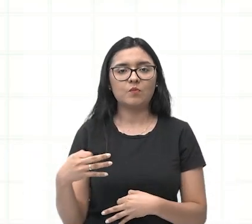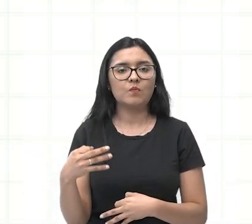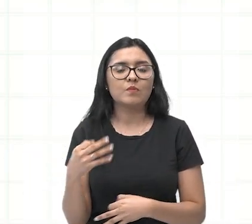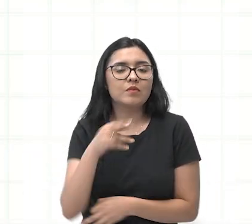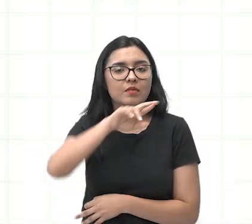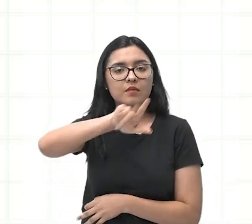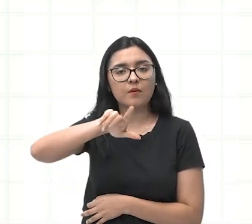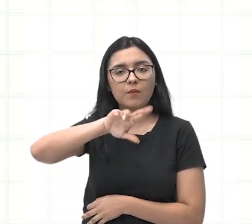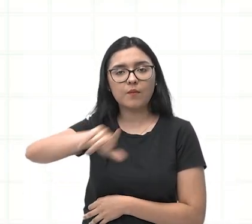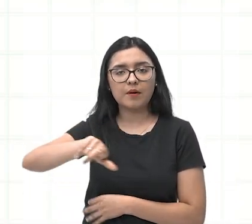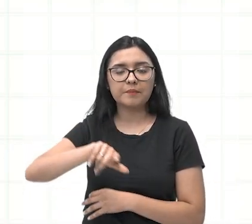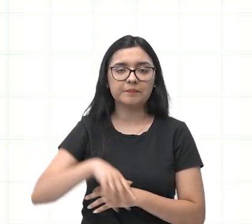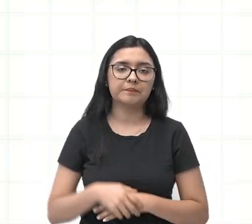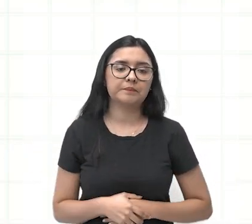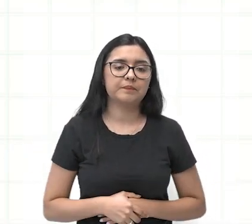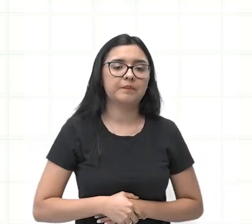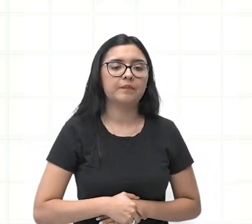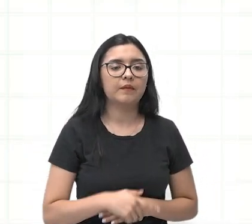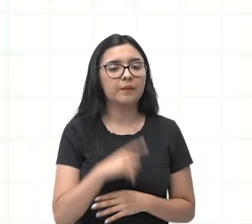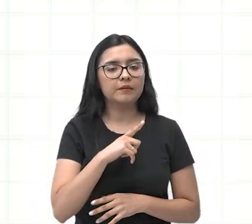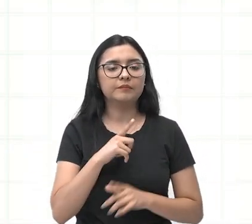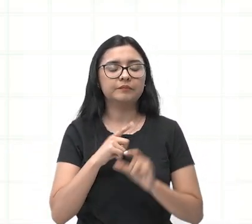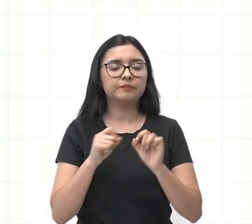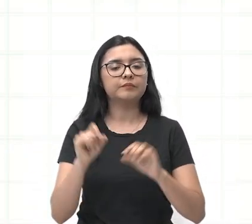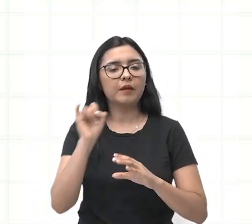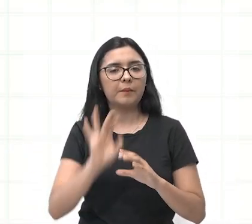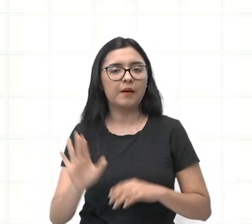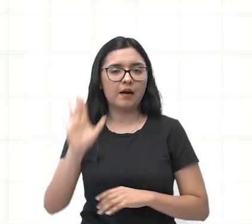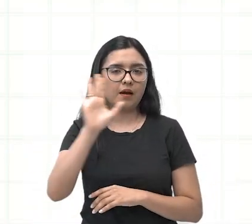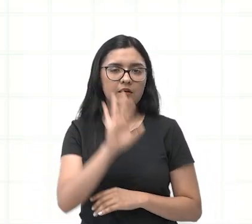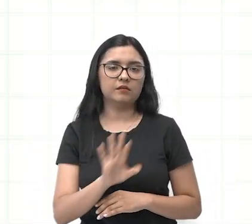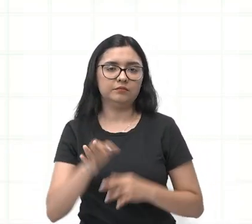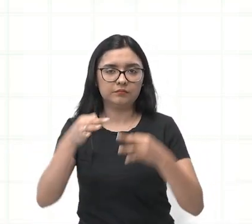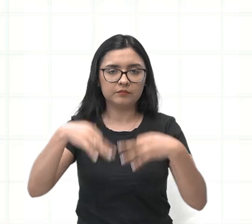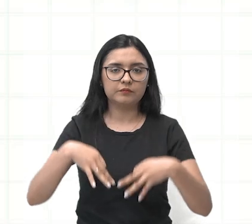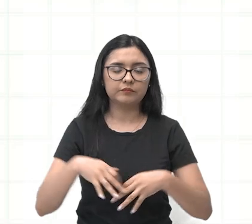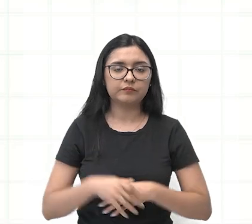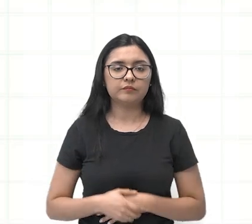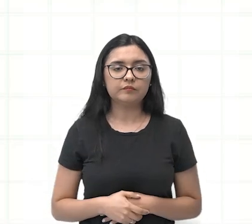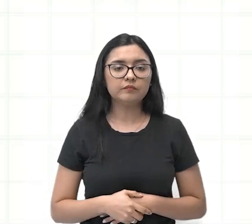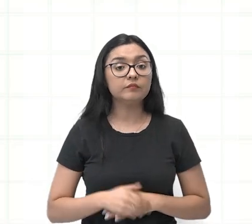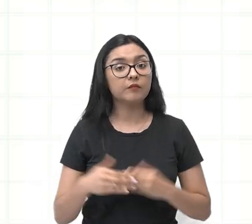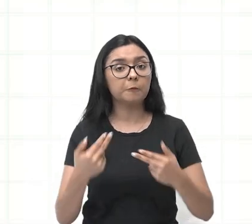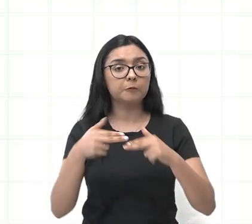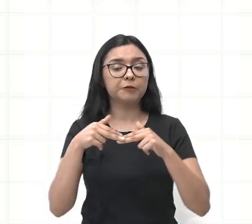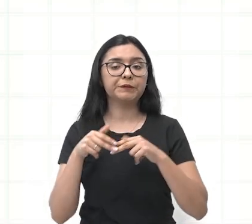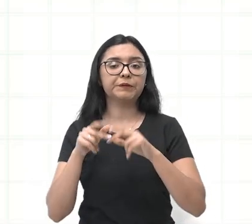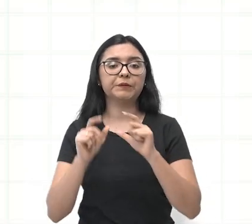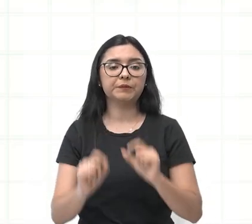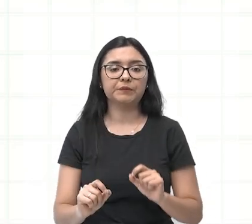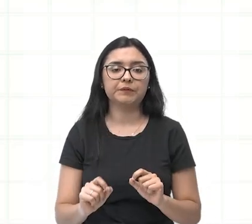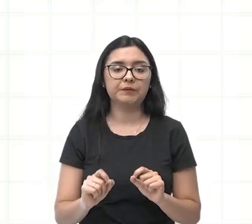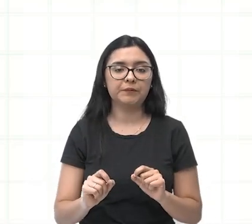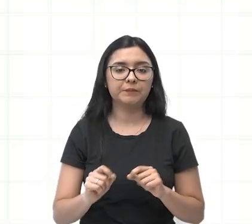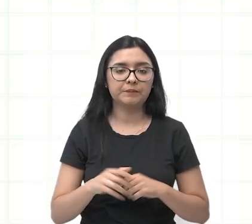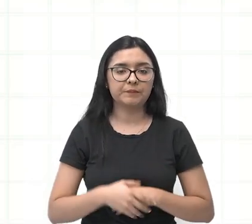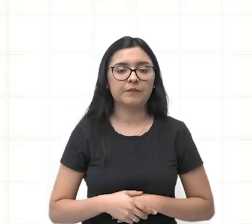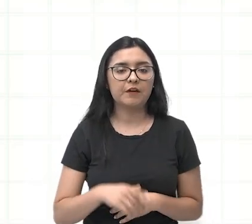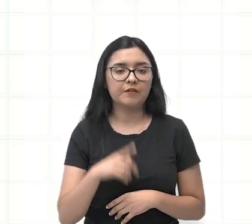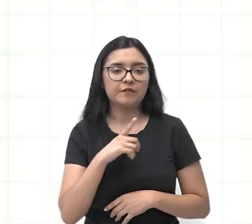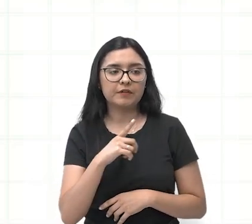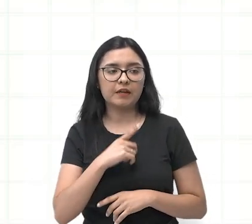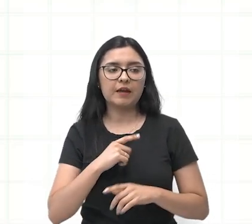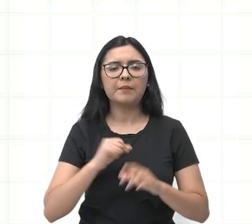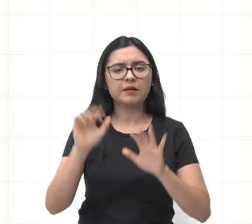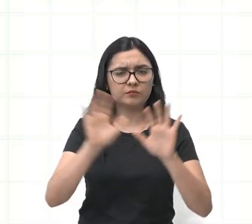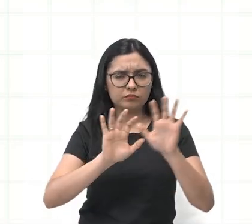essa luz para que produza a imagem da forma como deveria produzir. E é por isso que ela fica